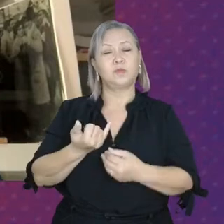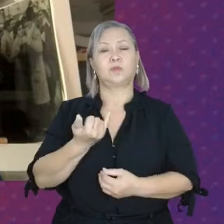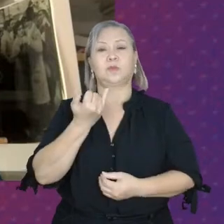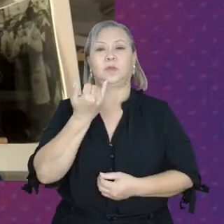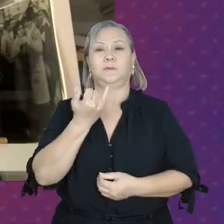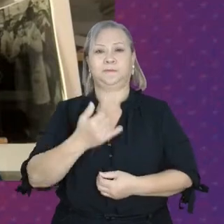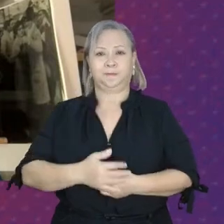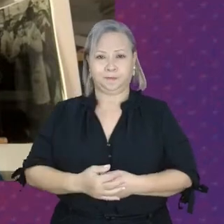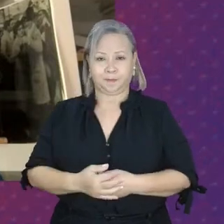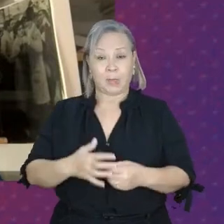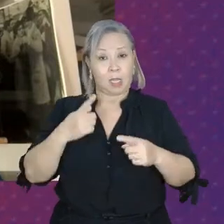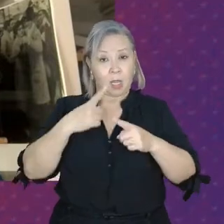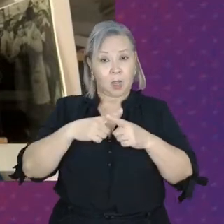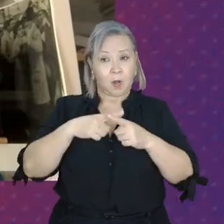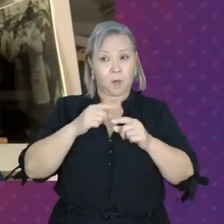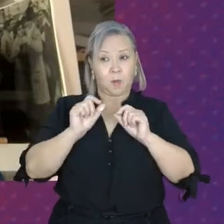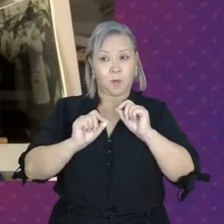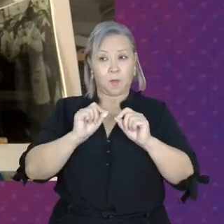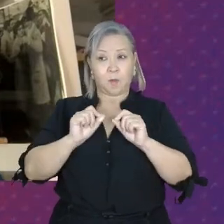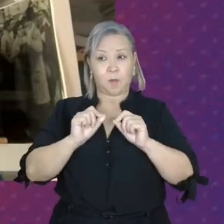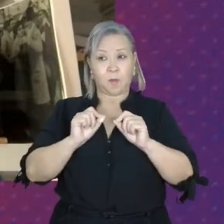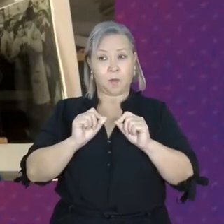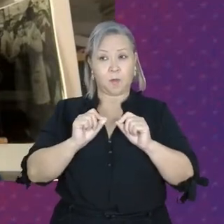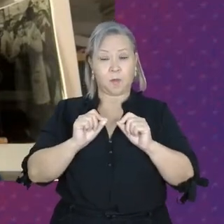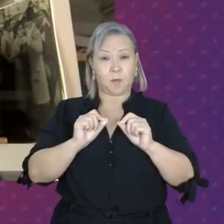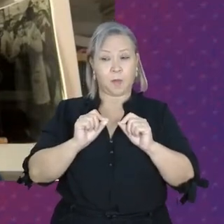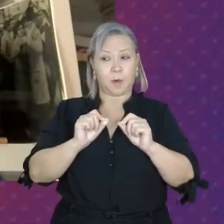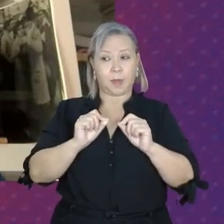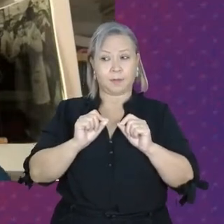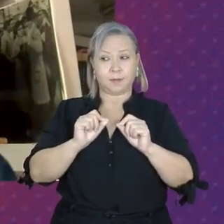quê? Porque ela envolve